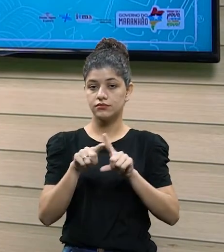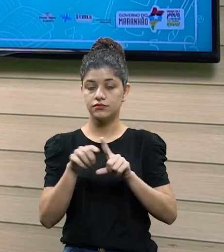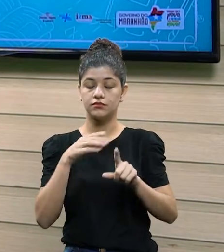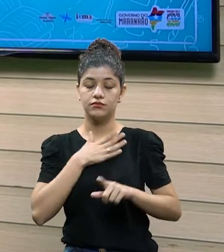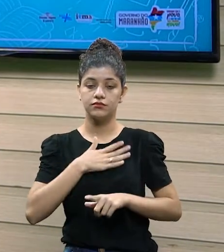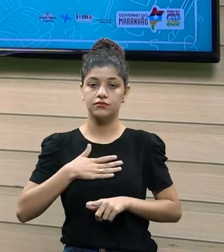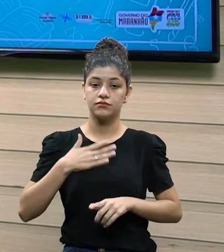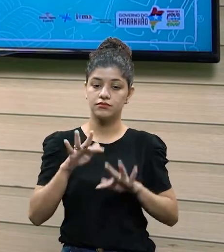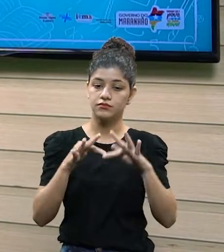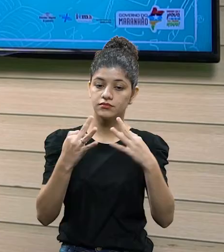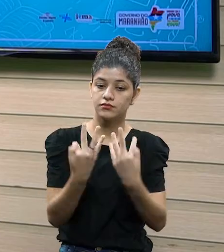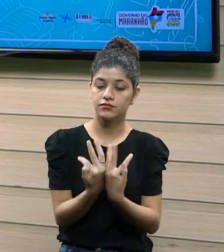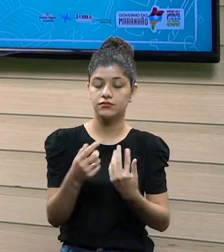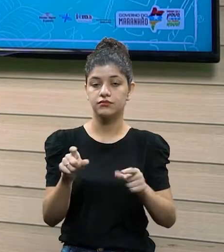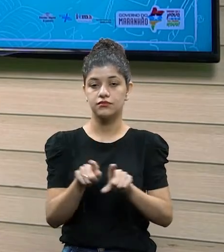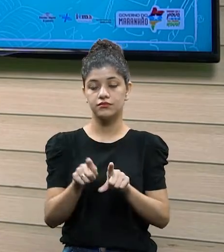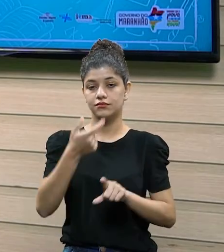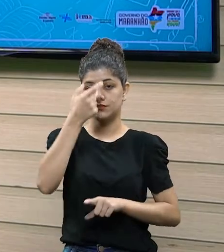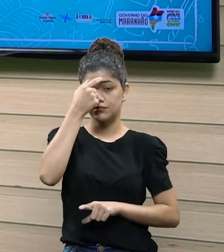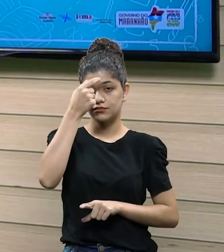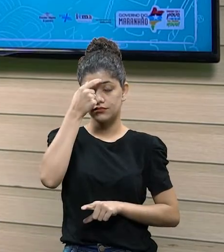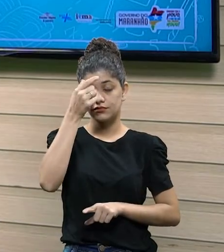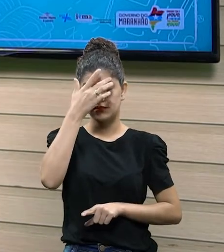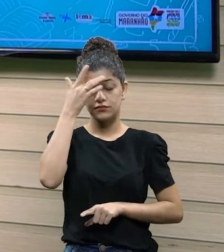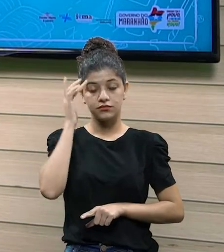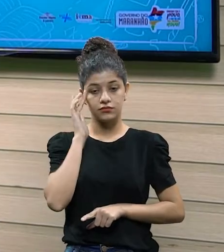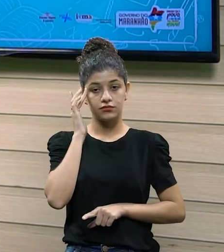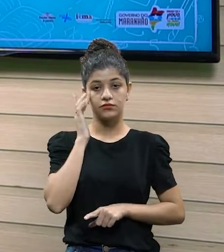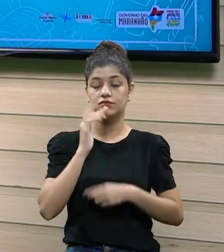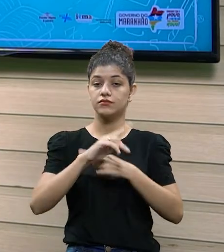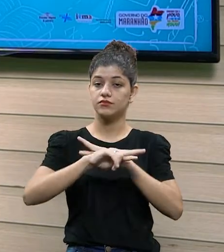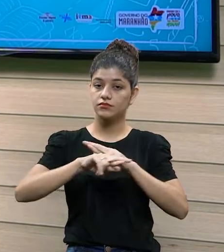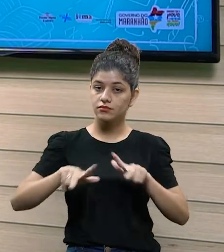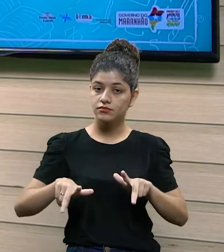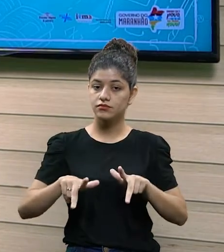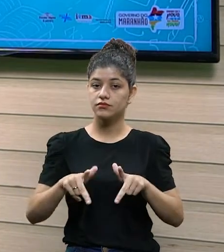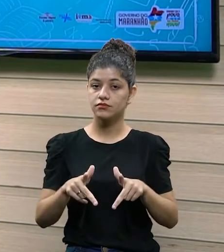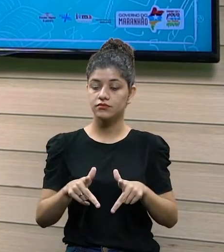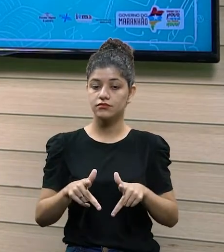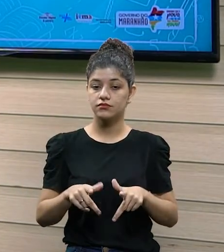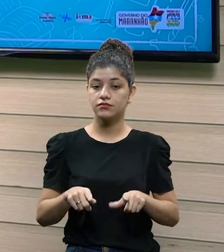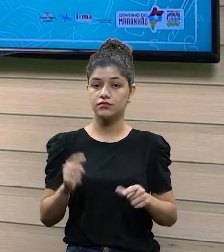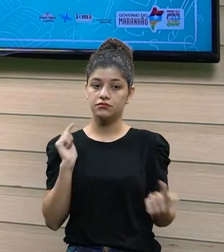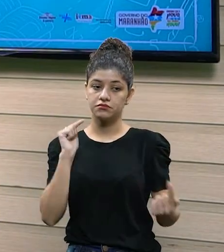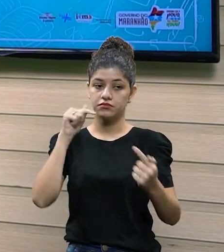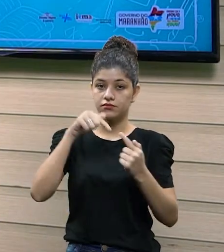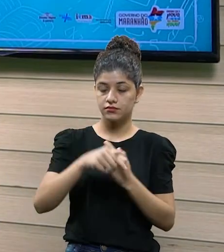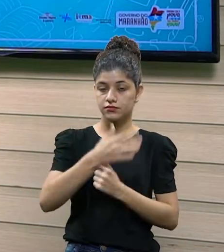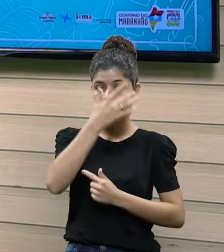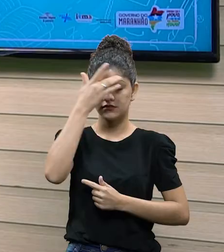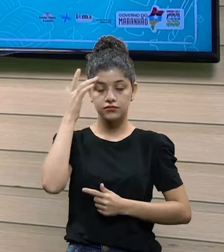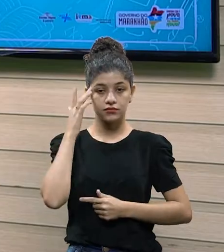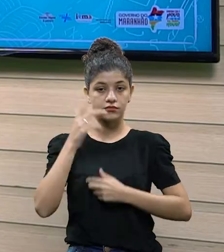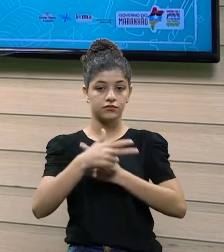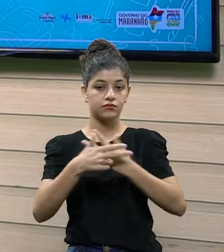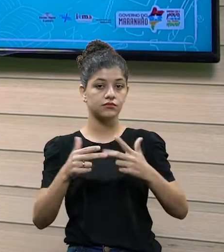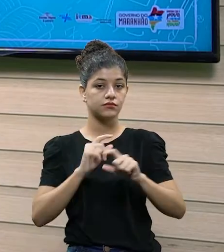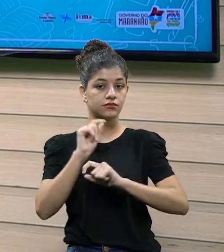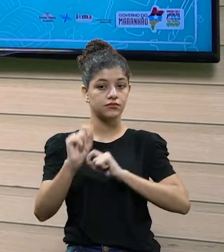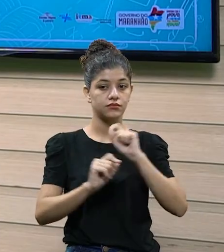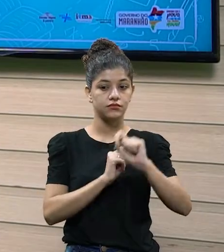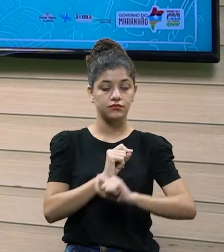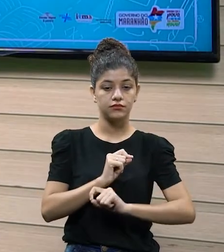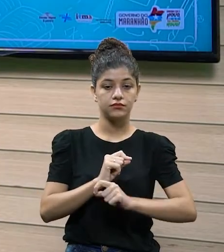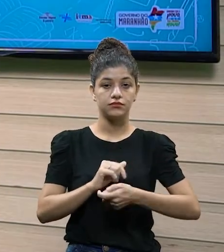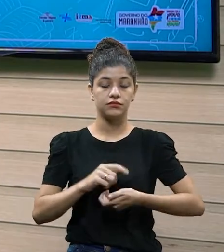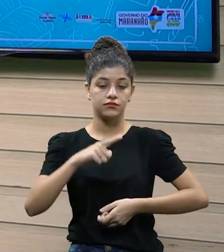questão psicológica. Então as pessoas em si elas são diferentes, por isso é o desafio estudar as pessoas. E mais do que nunca, a